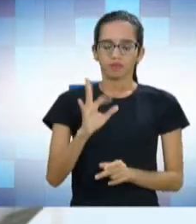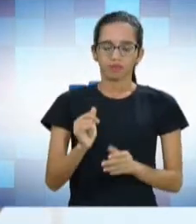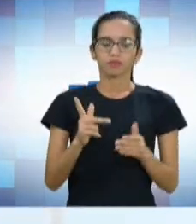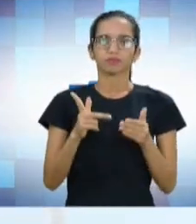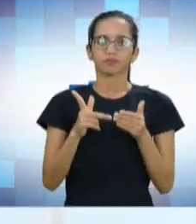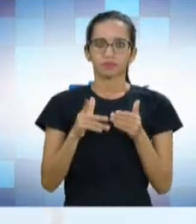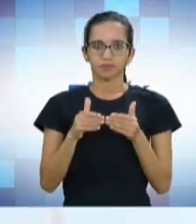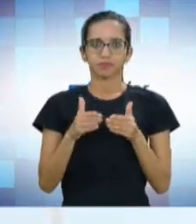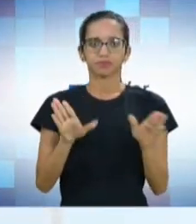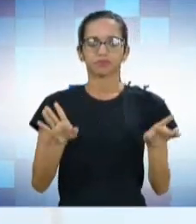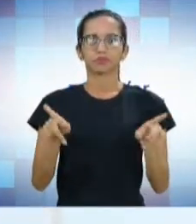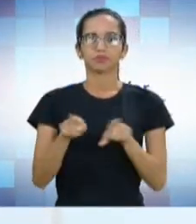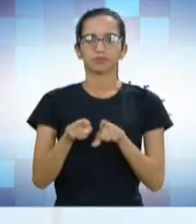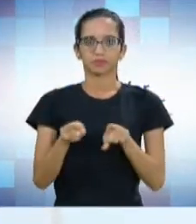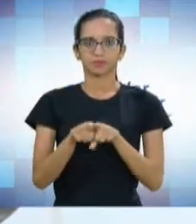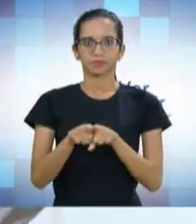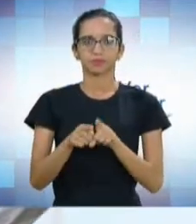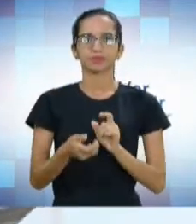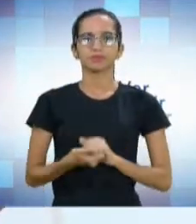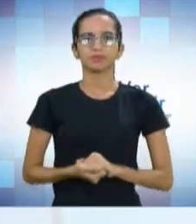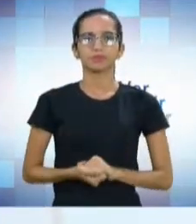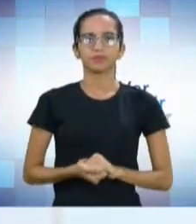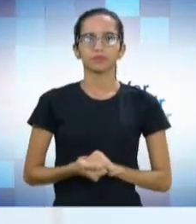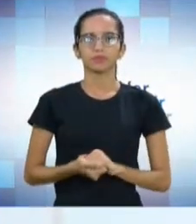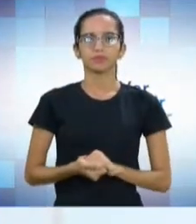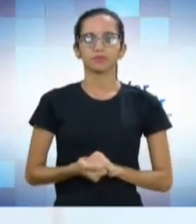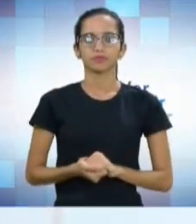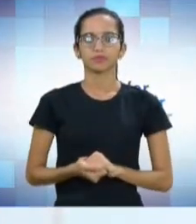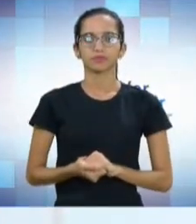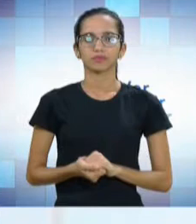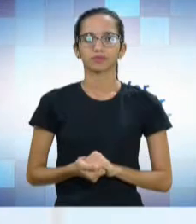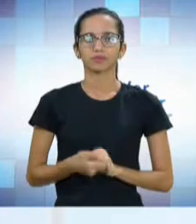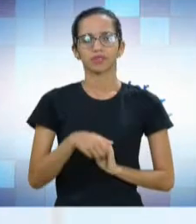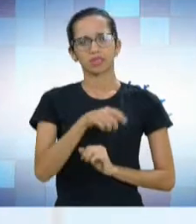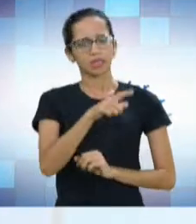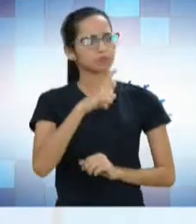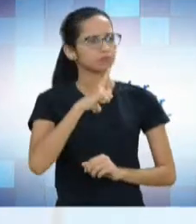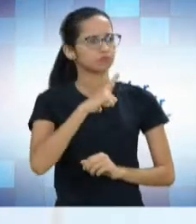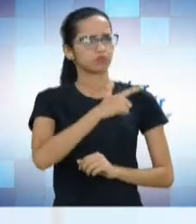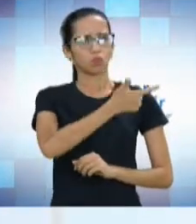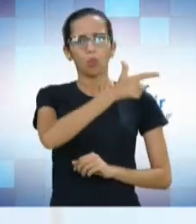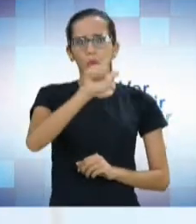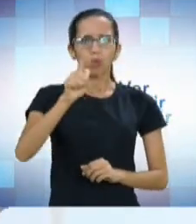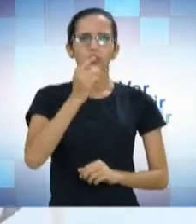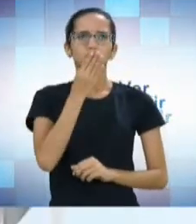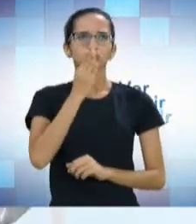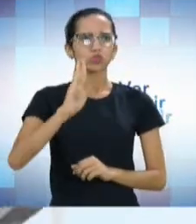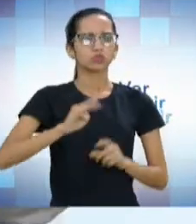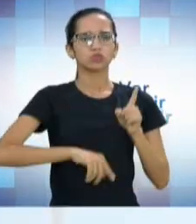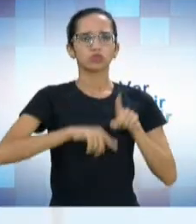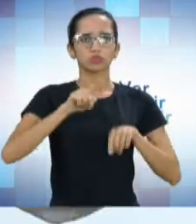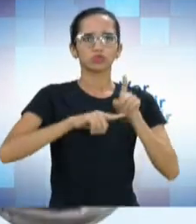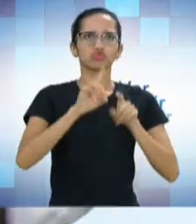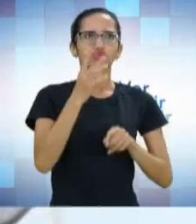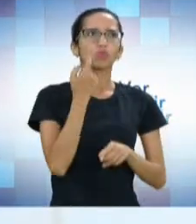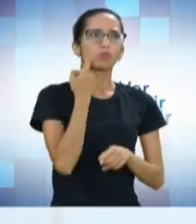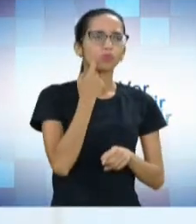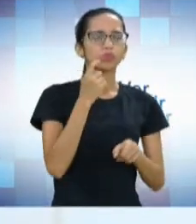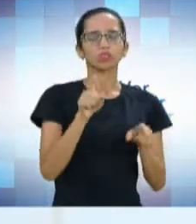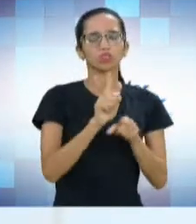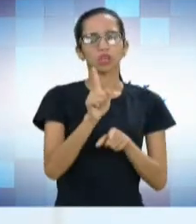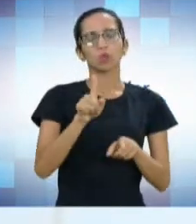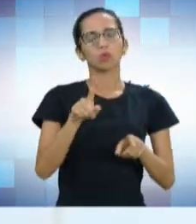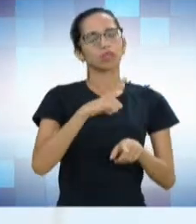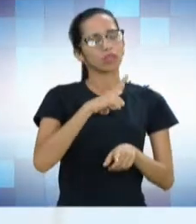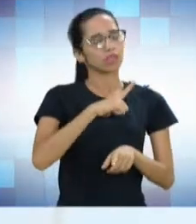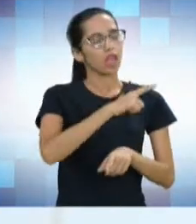com o mercado do jacinta andrade que lá vai ter mais outros produtos diferentes né além do pt vai ter outros produtos para